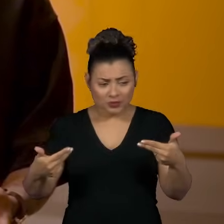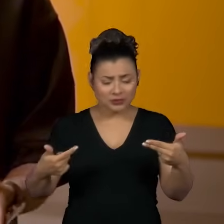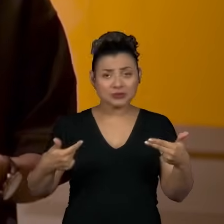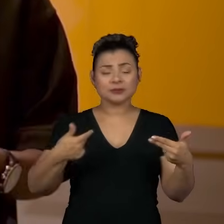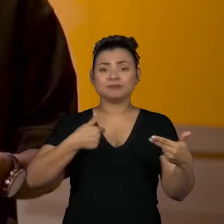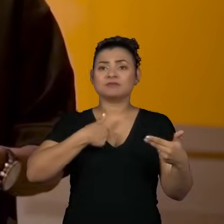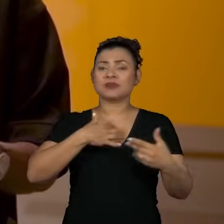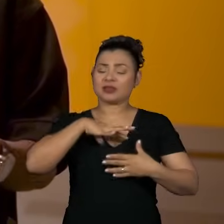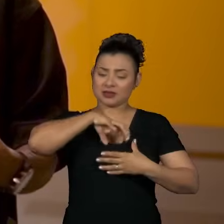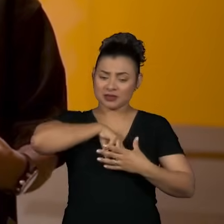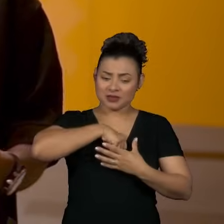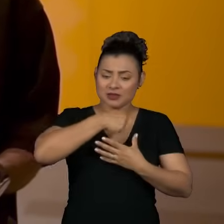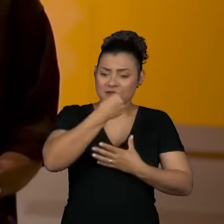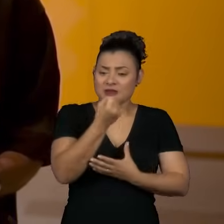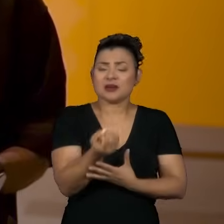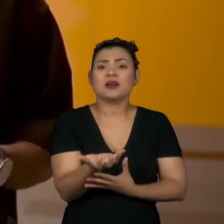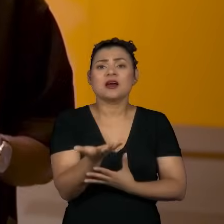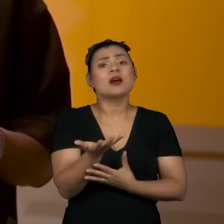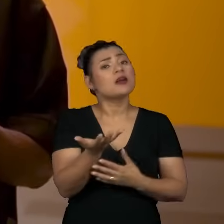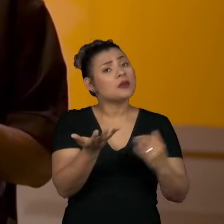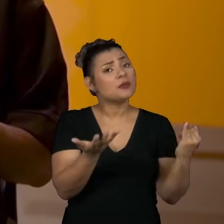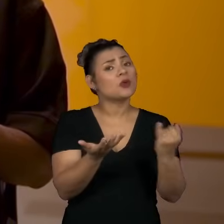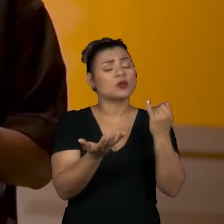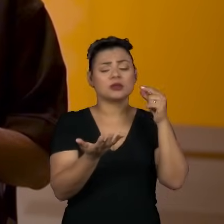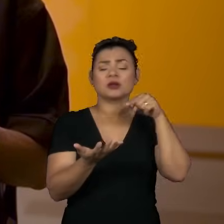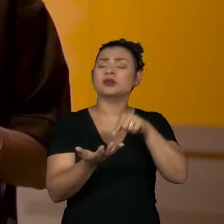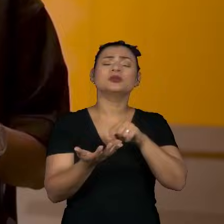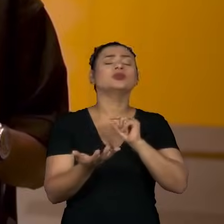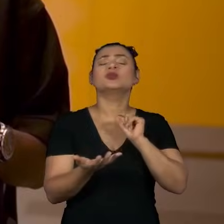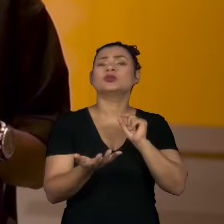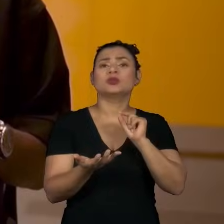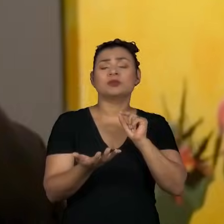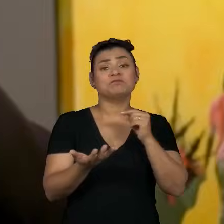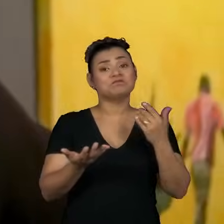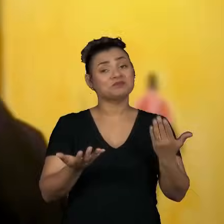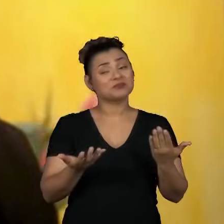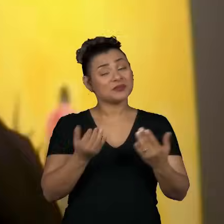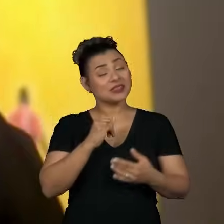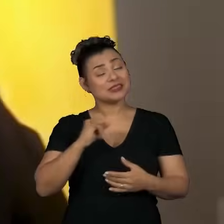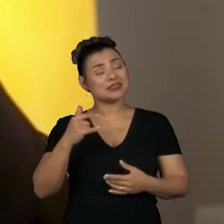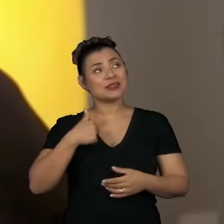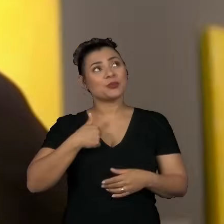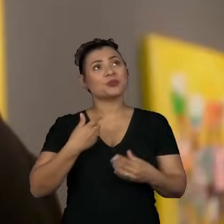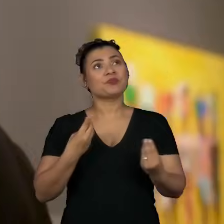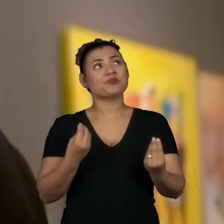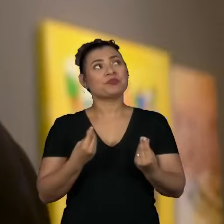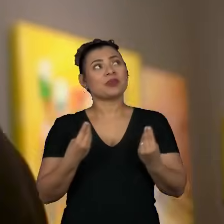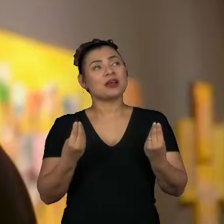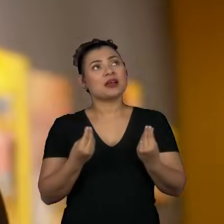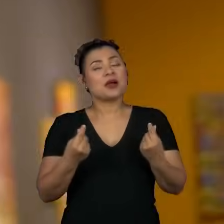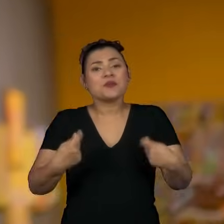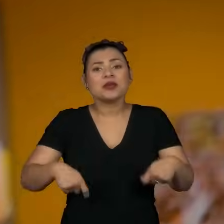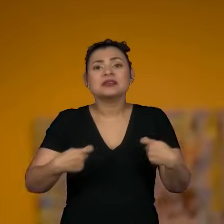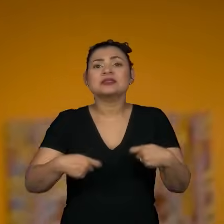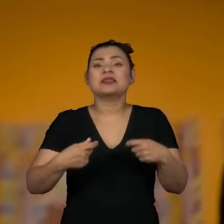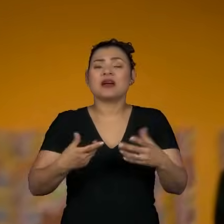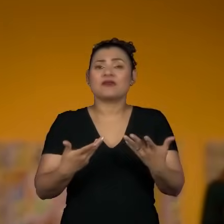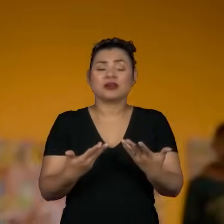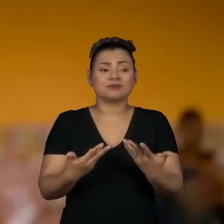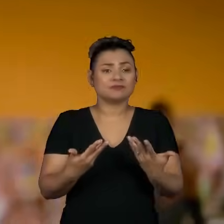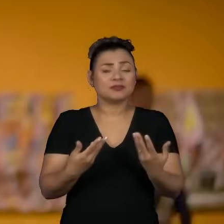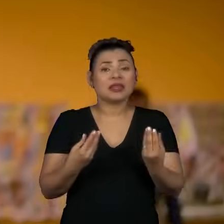teria algum tipo de relevância, por exemplo, se eu atendesse de alguma forma essa